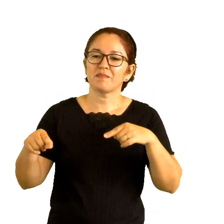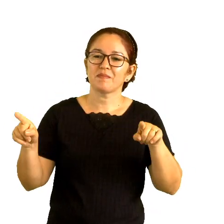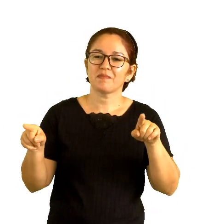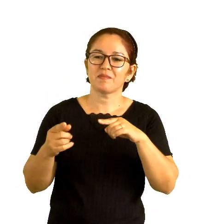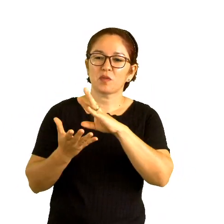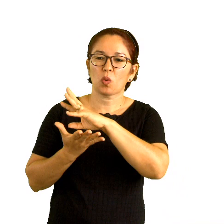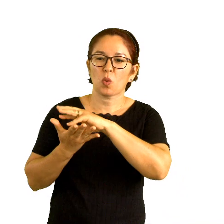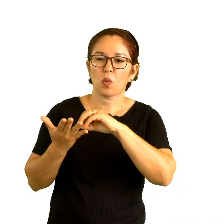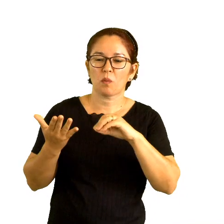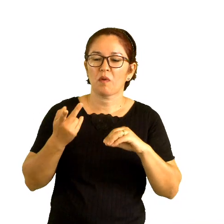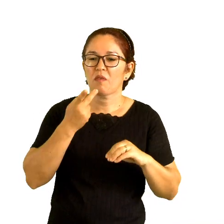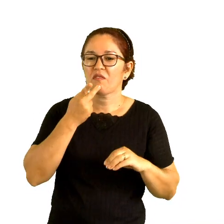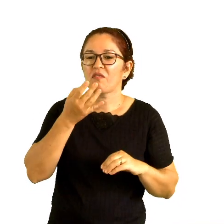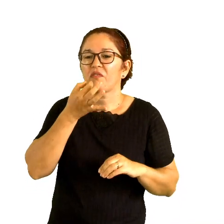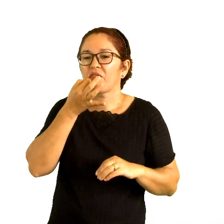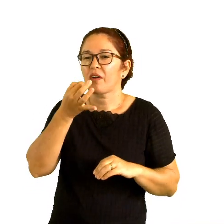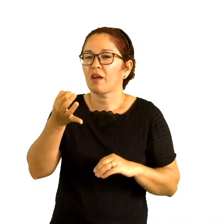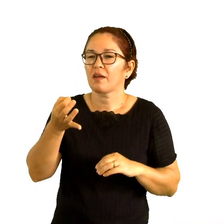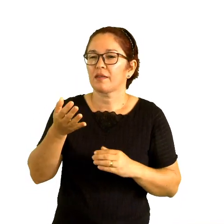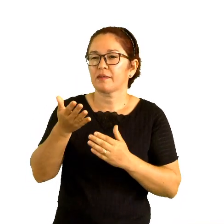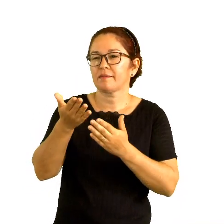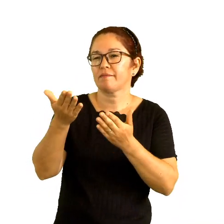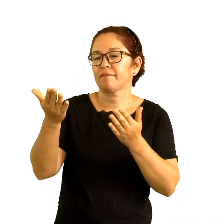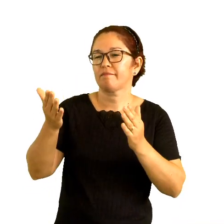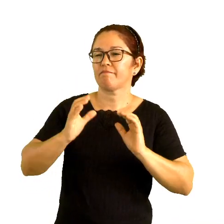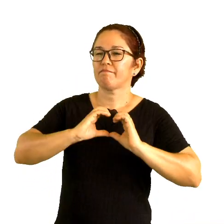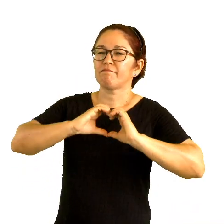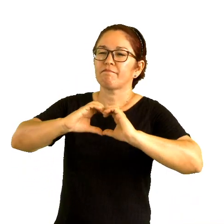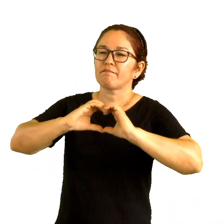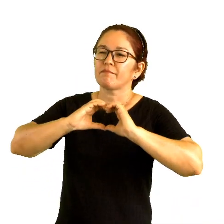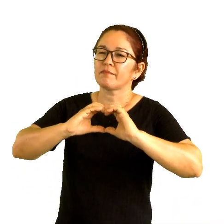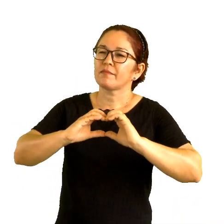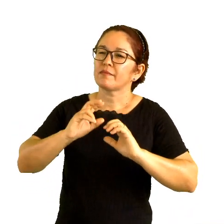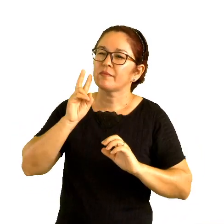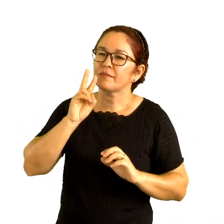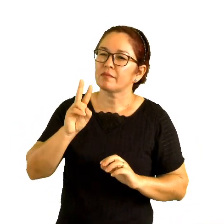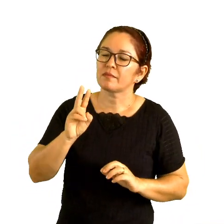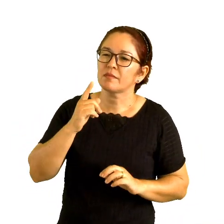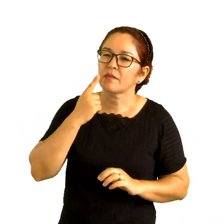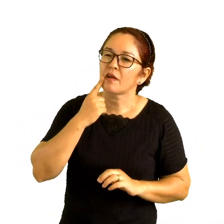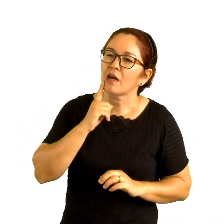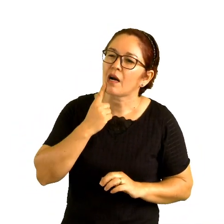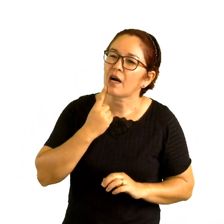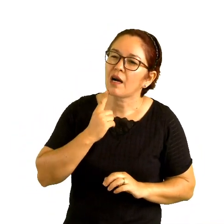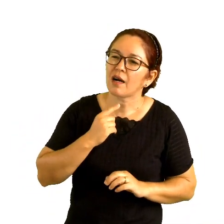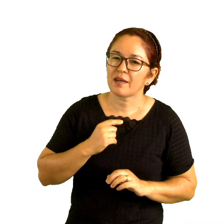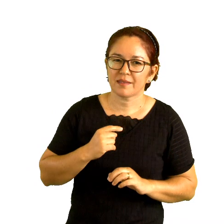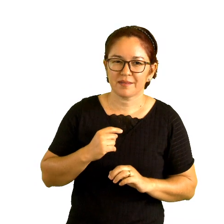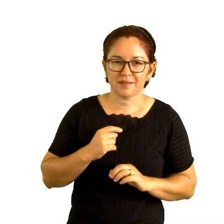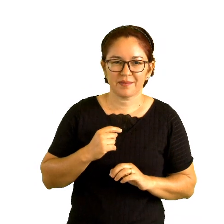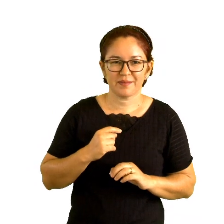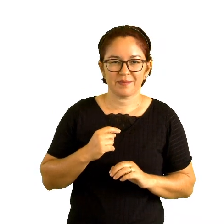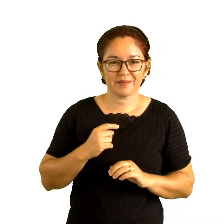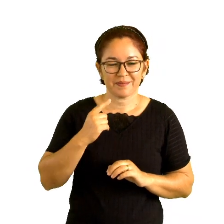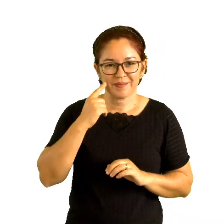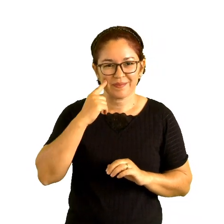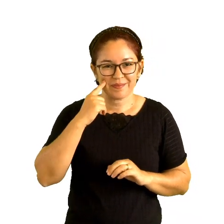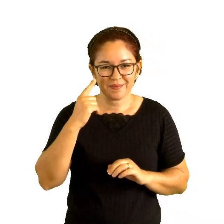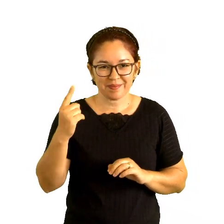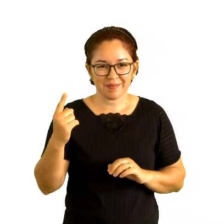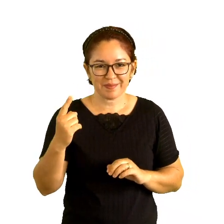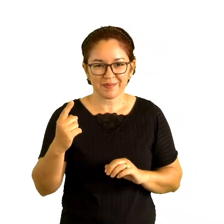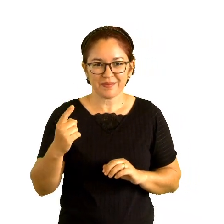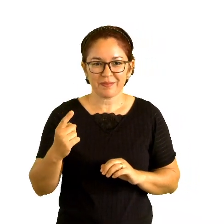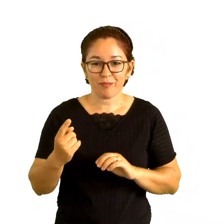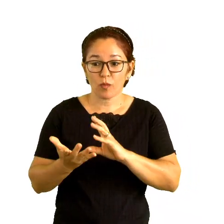é essa, meu bem, você me dá água na boca. Então, está referindo, pegando a